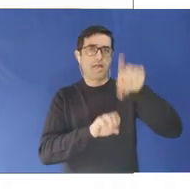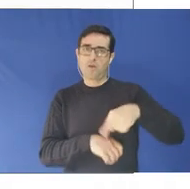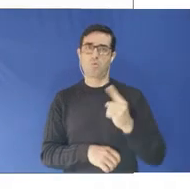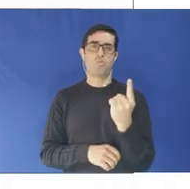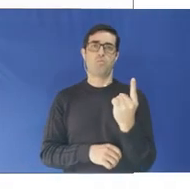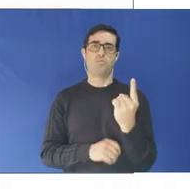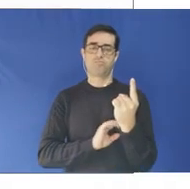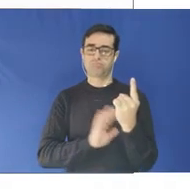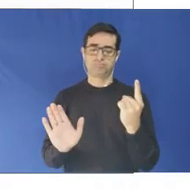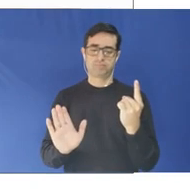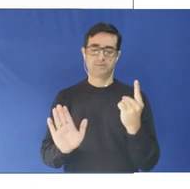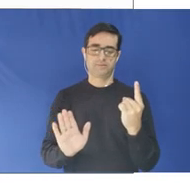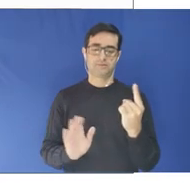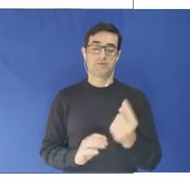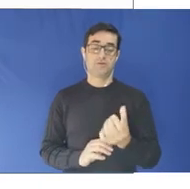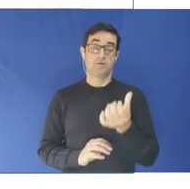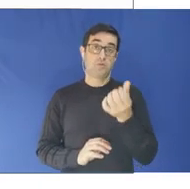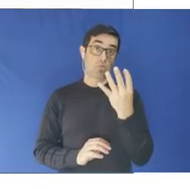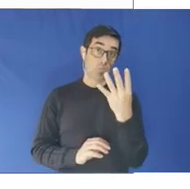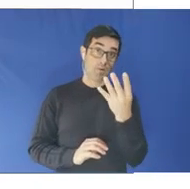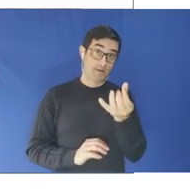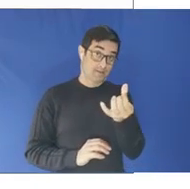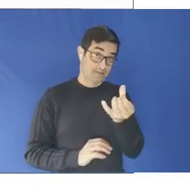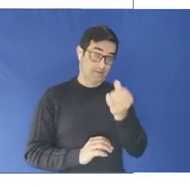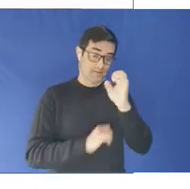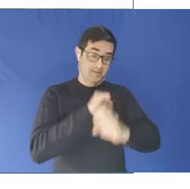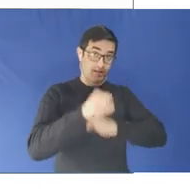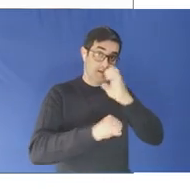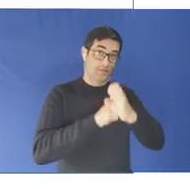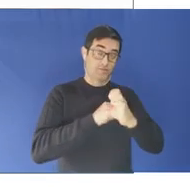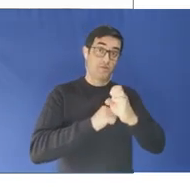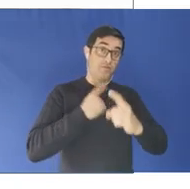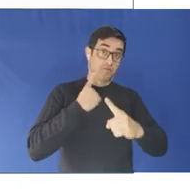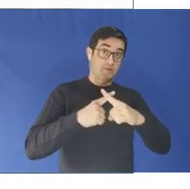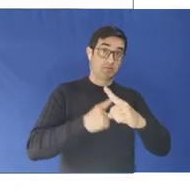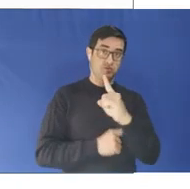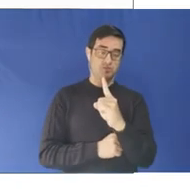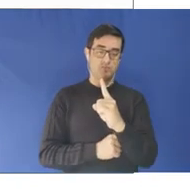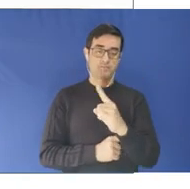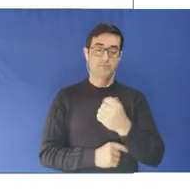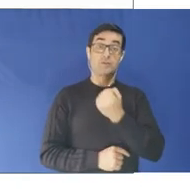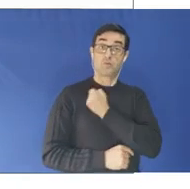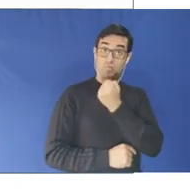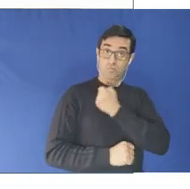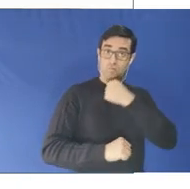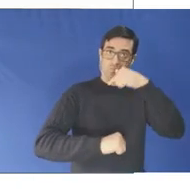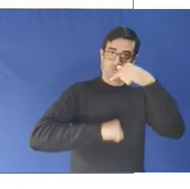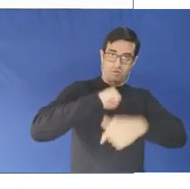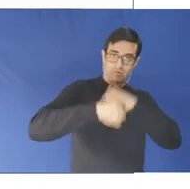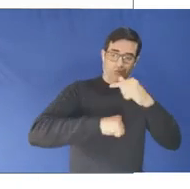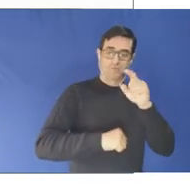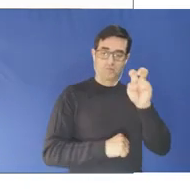de blindagem, que é 1. Então, 46 elétrons vezes 1. Então, eu peguei o número atômico,